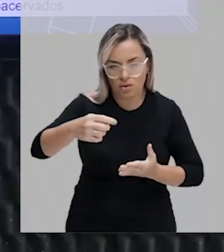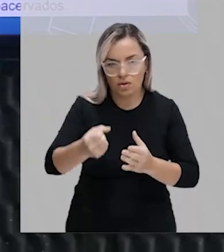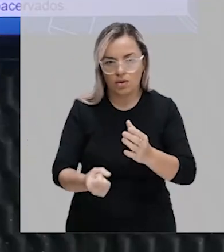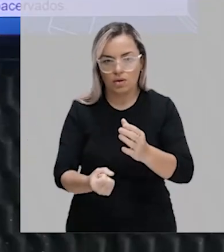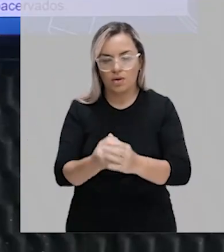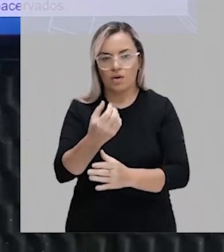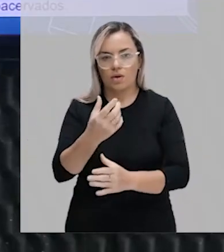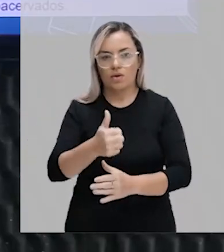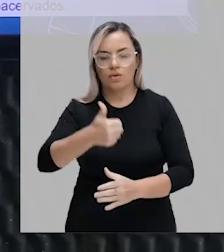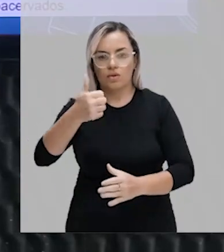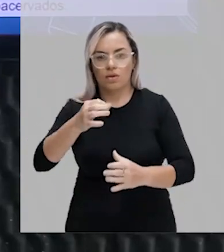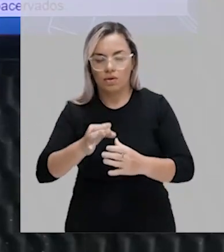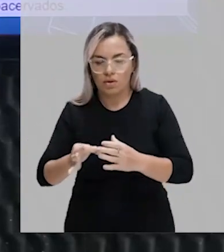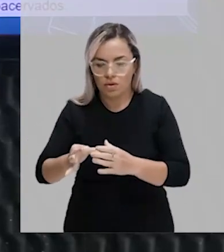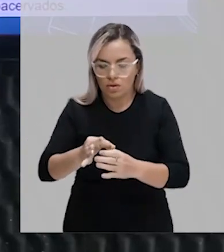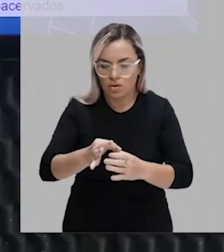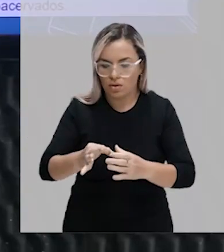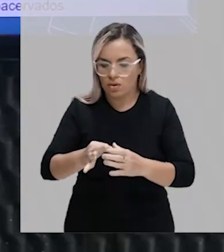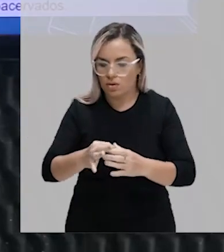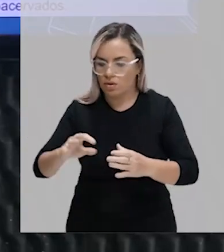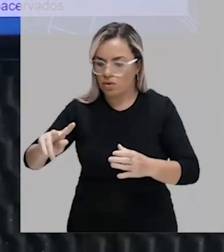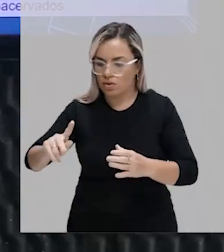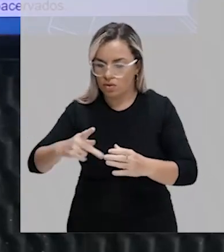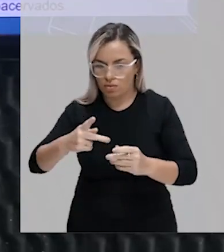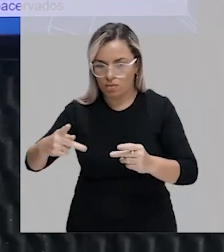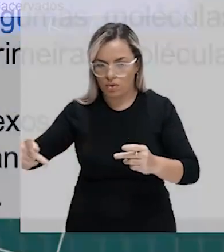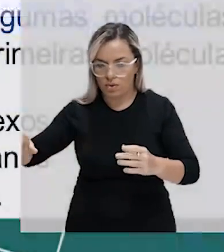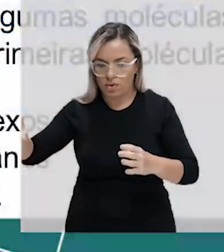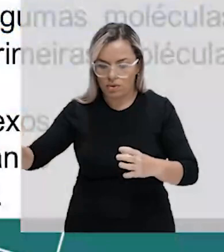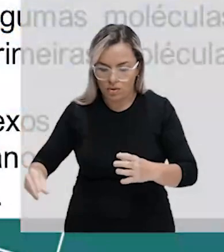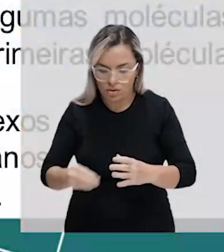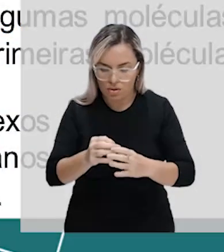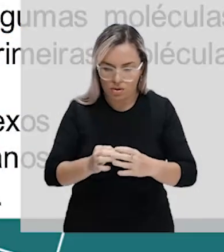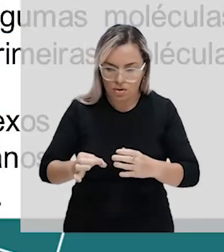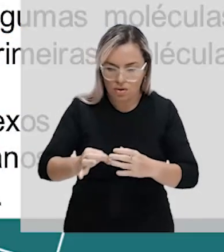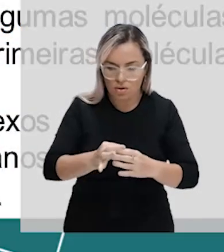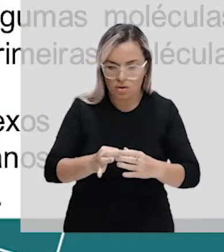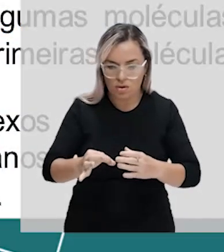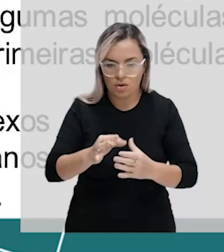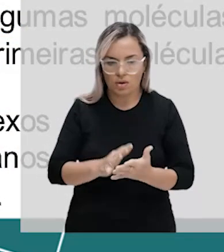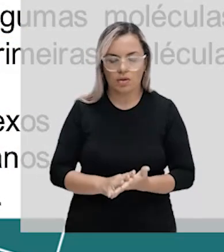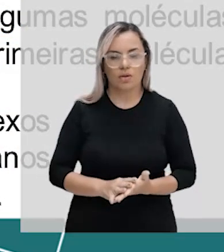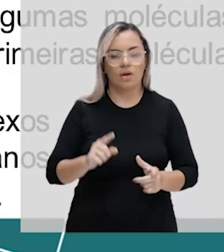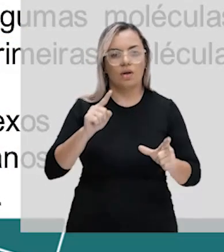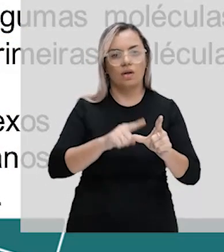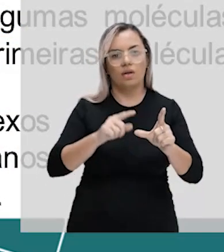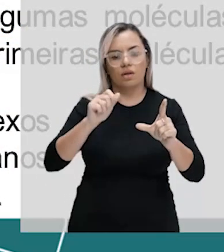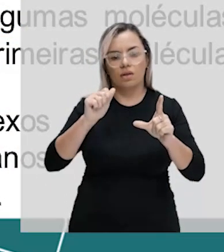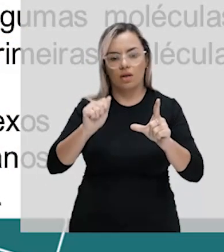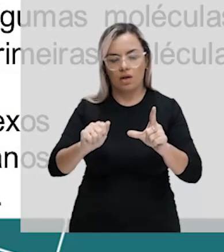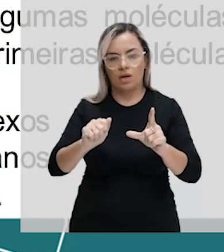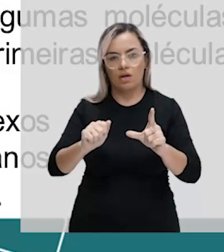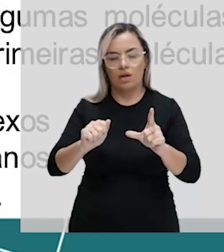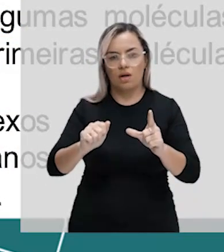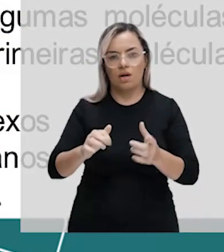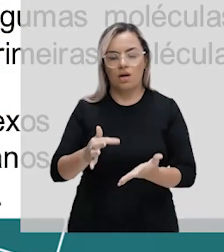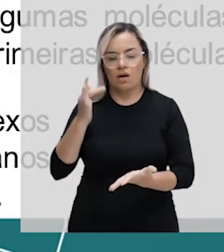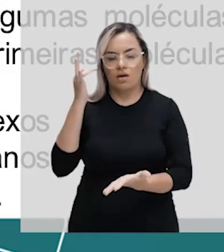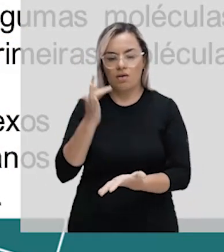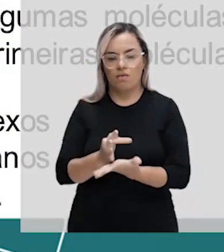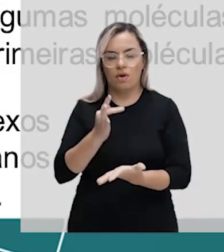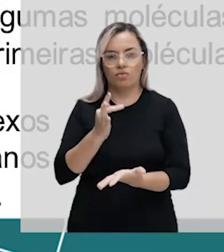primeiros coacervados, tá? Que são aglomerados proteicos. Então, a letra A está falsa. Então, a alternativa correta é a letra A. Vamos só